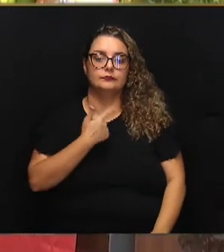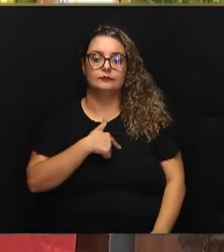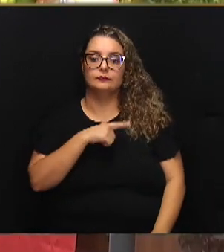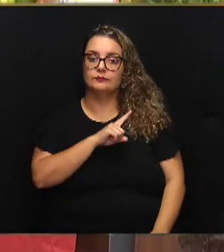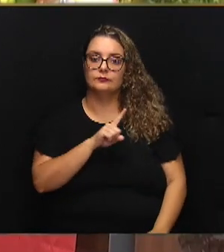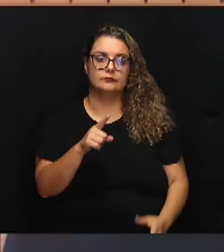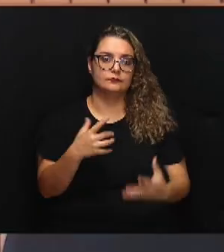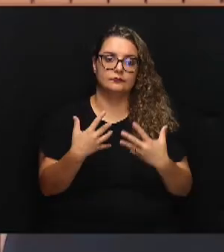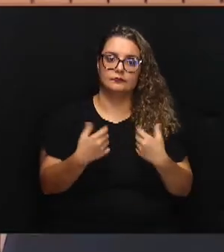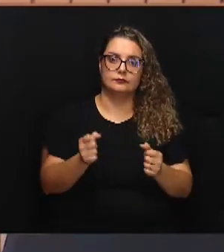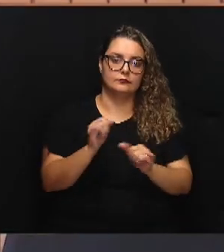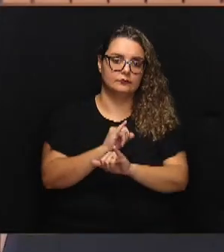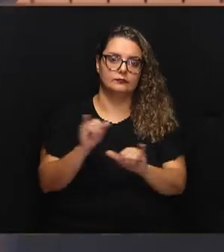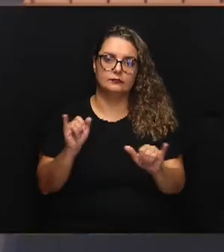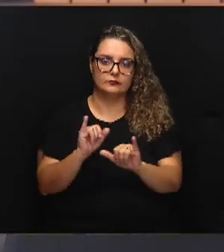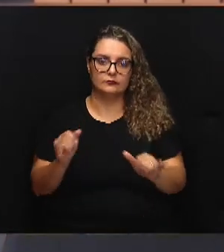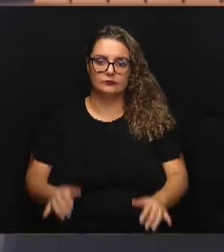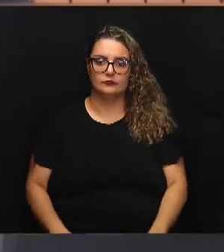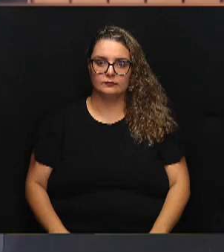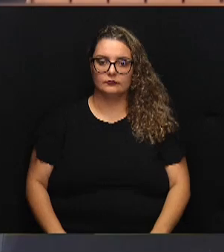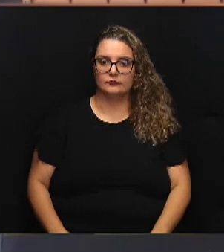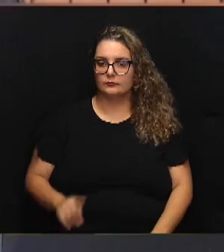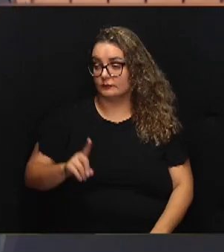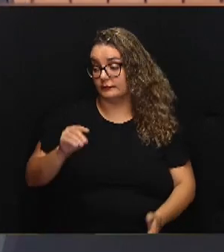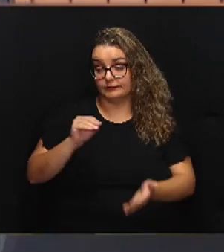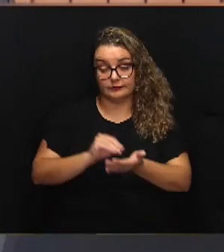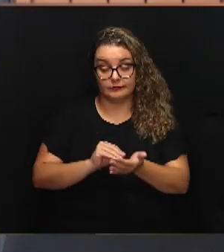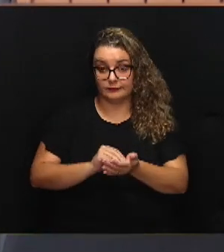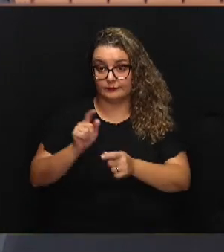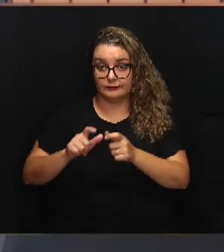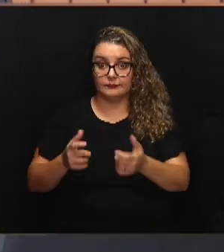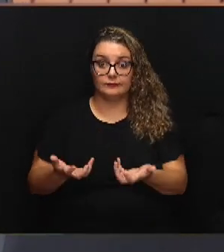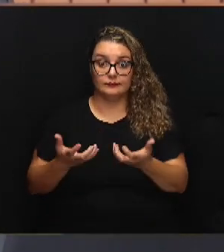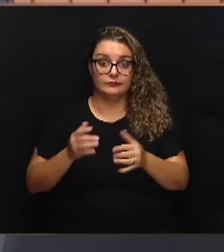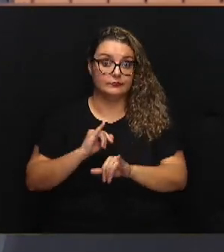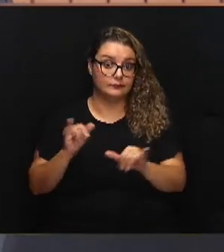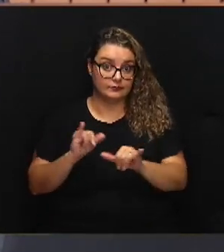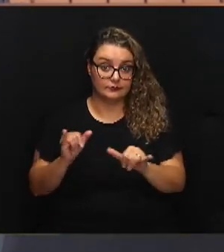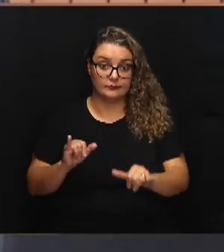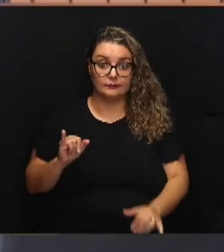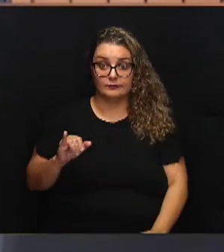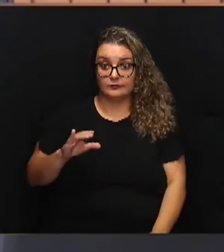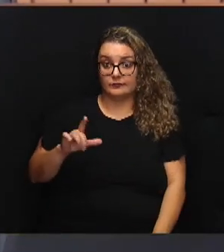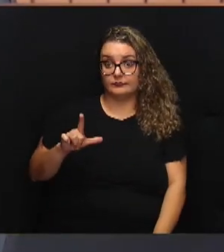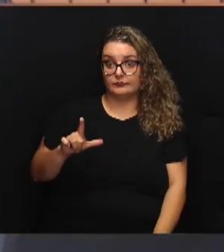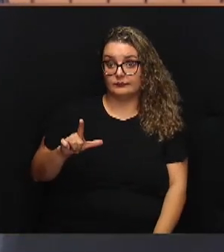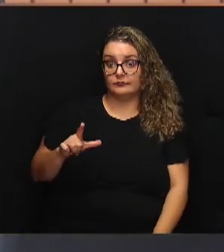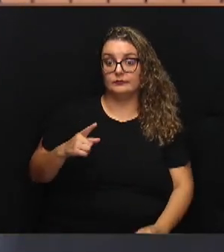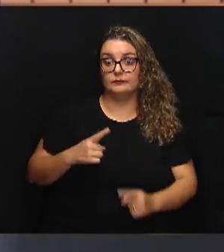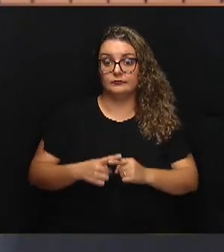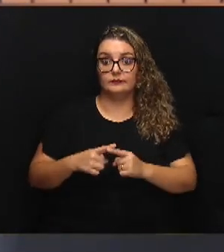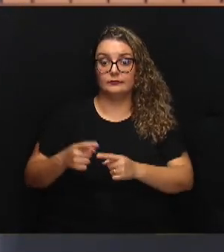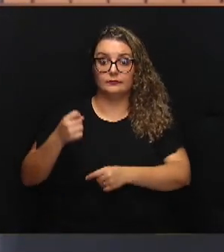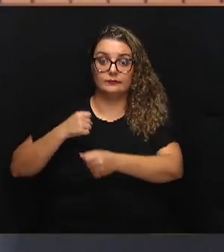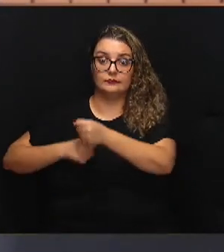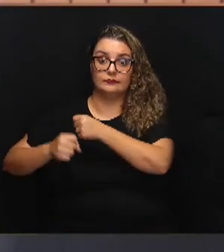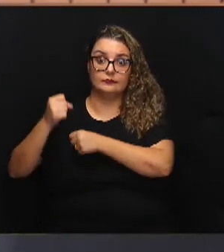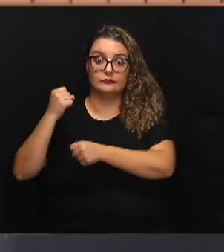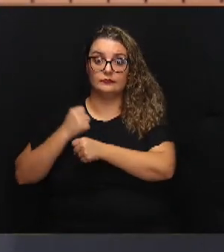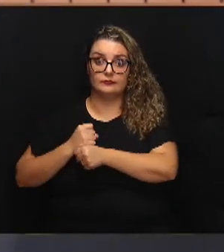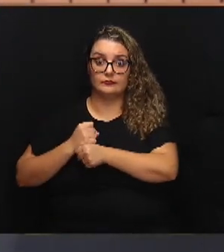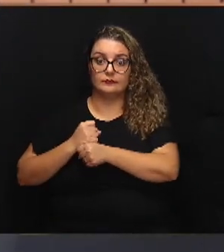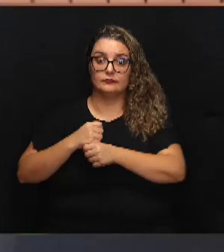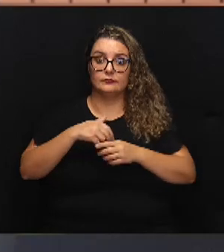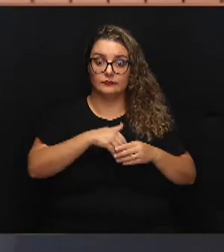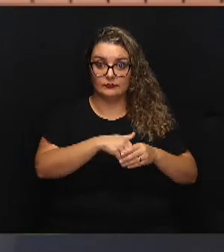aceita propaganda. Não falta gente querendo fazer propaganda no ICL, porque ano passado a gente foi